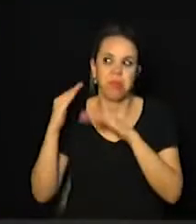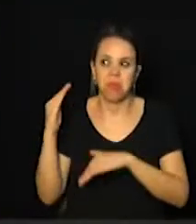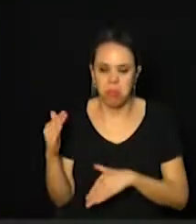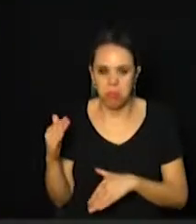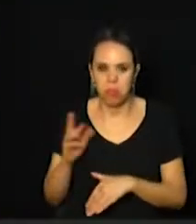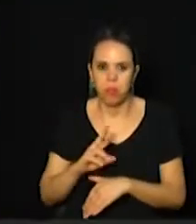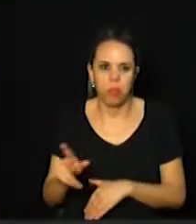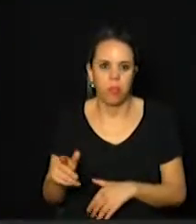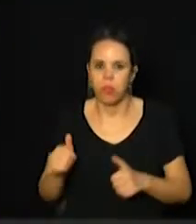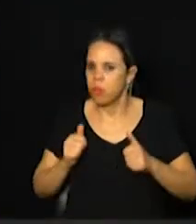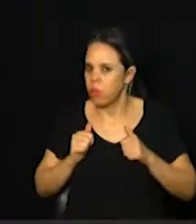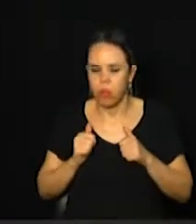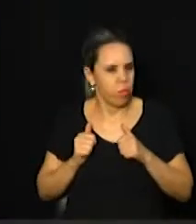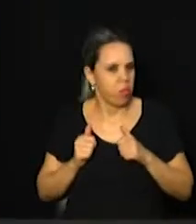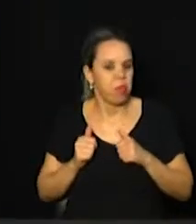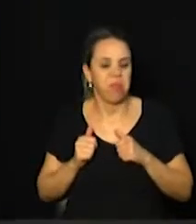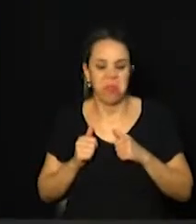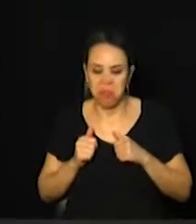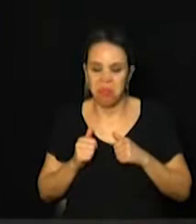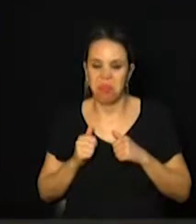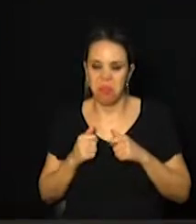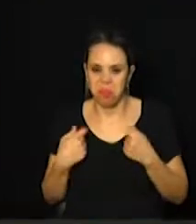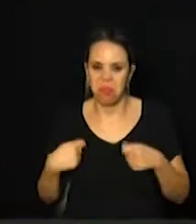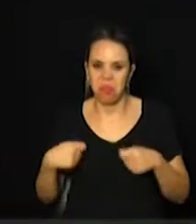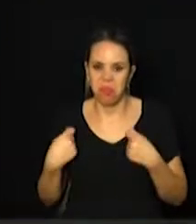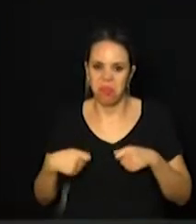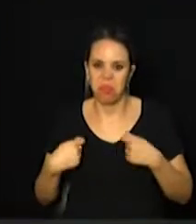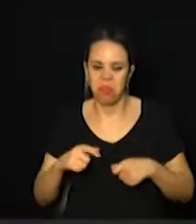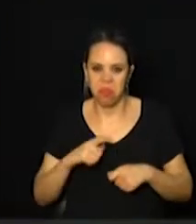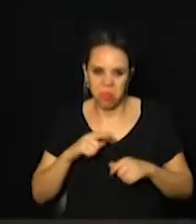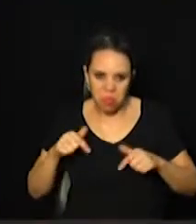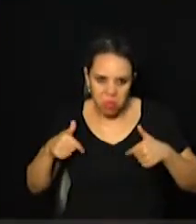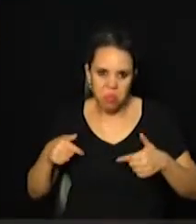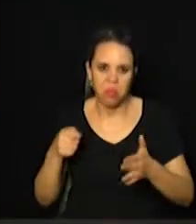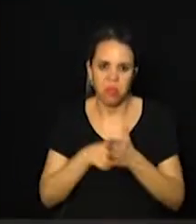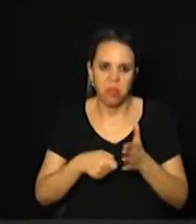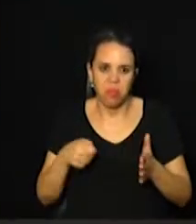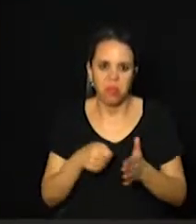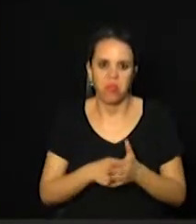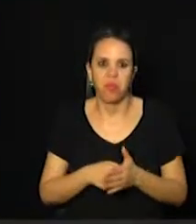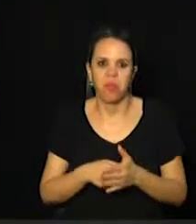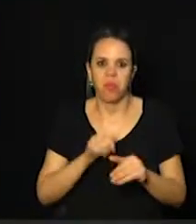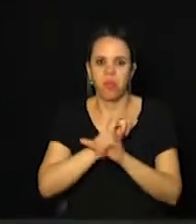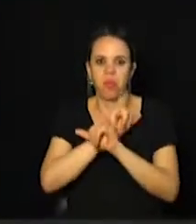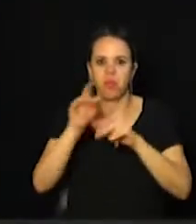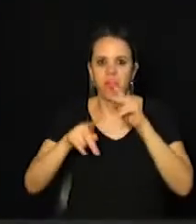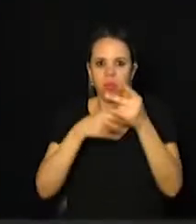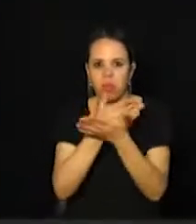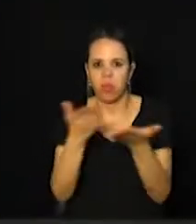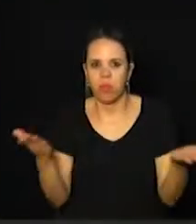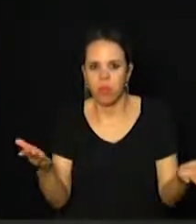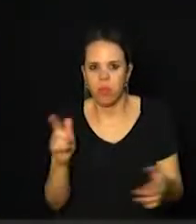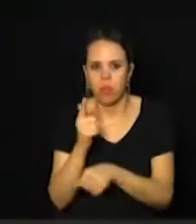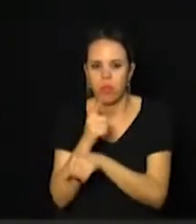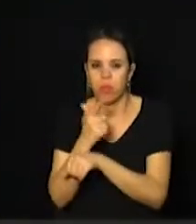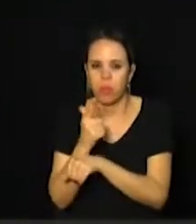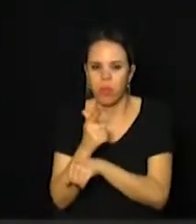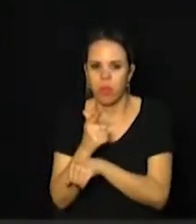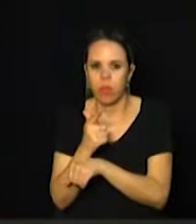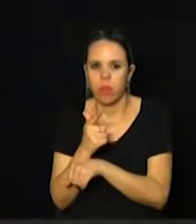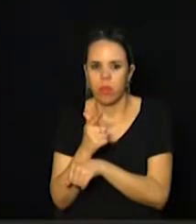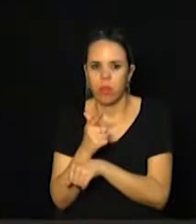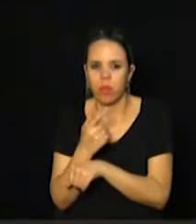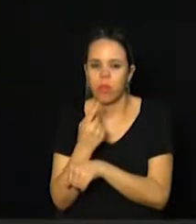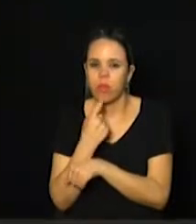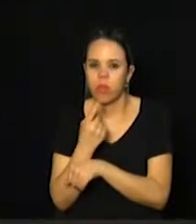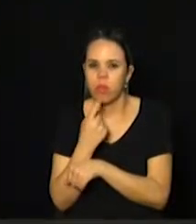não desempregado bom então nós precisamos ter essa bandeira de luta eu comprando toda a população de Guarulhos irei